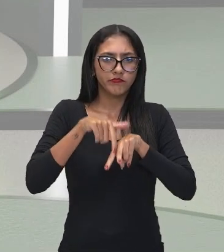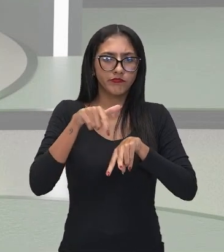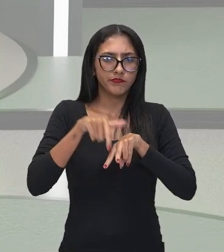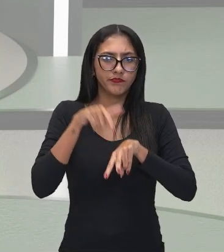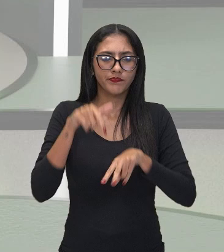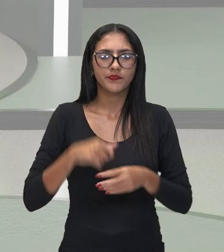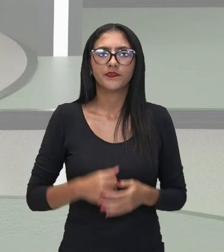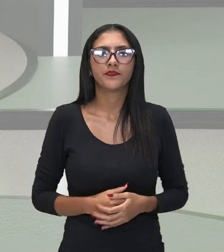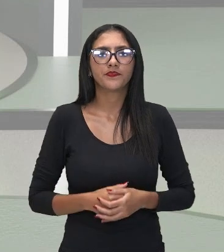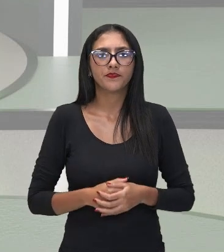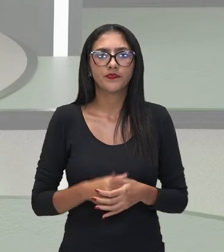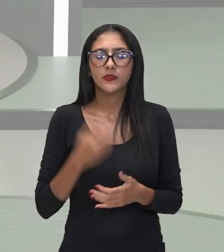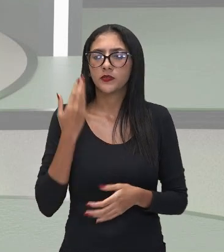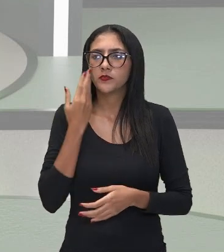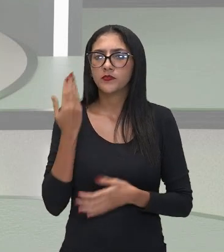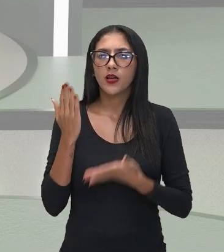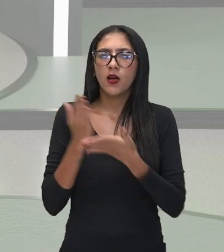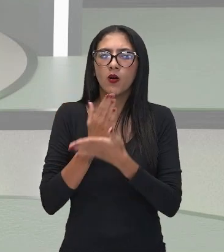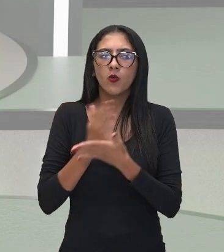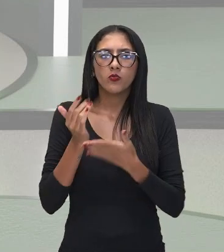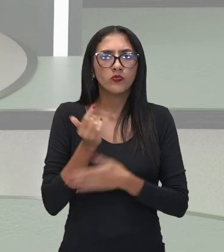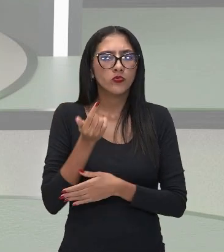temos alguns exemplos de